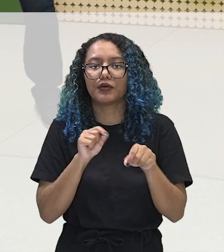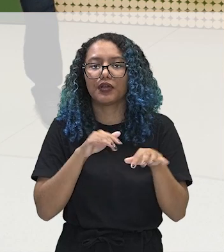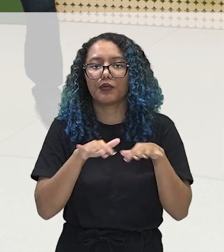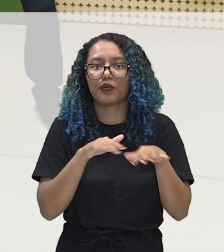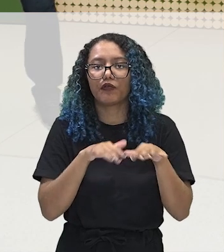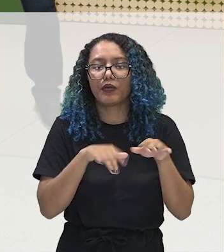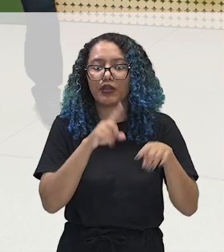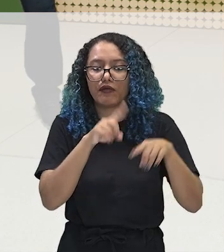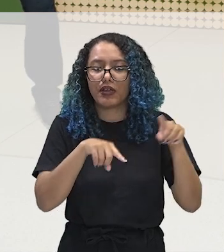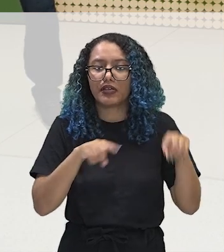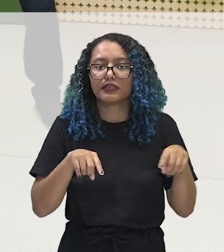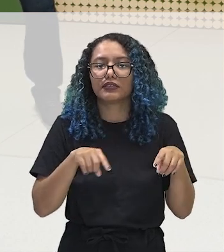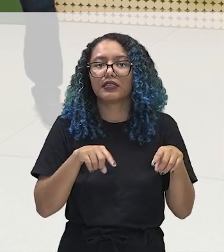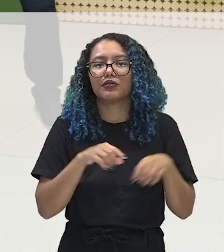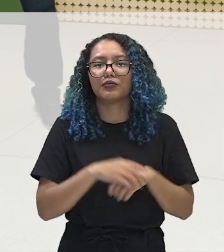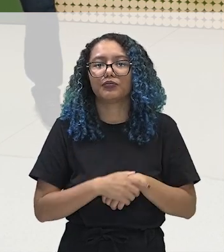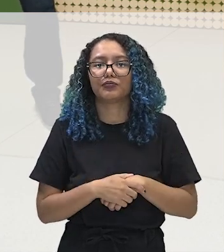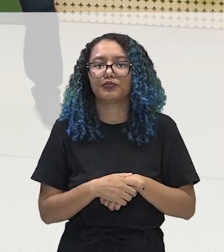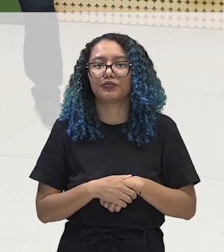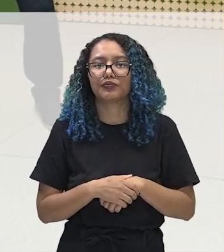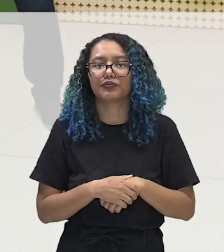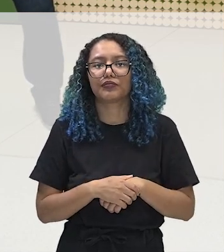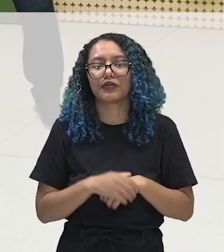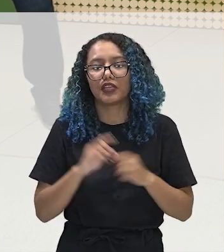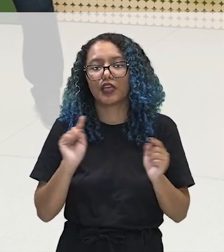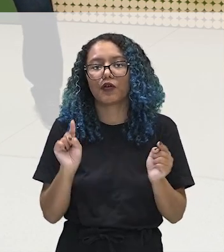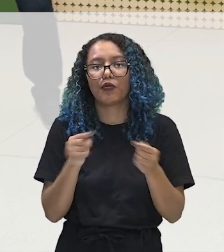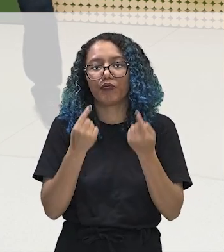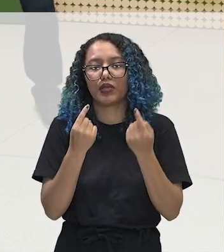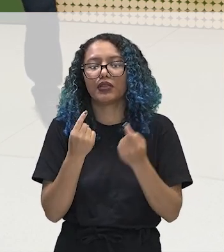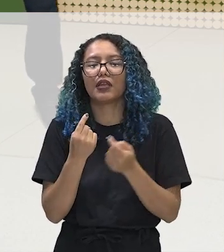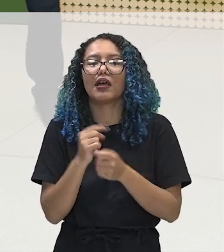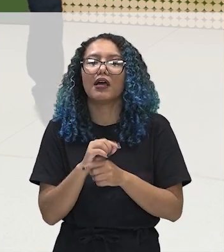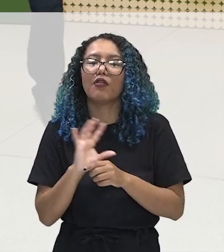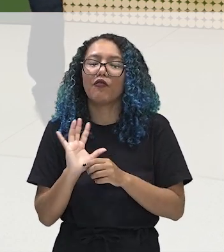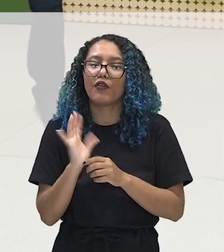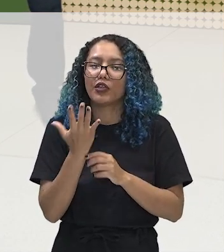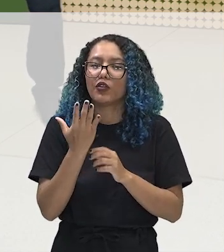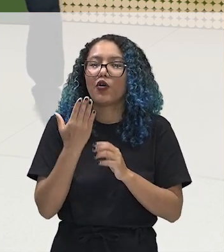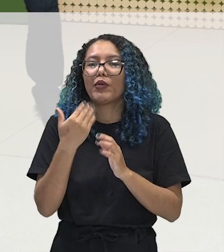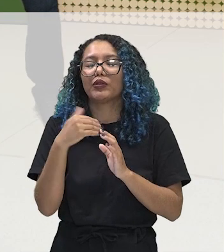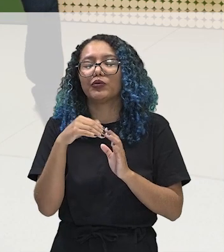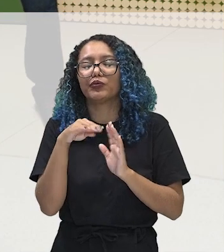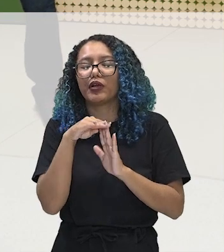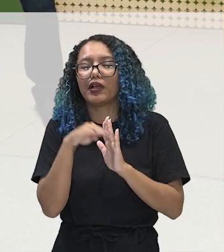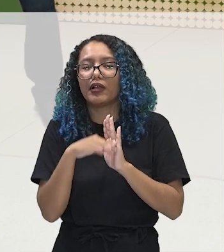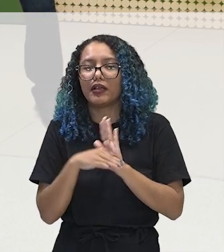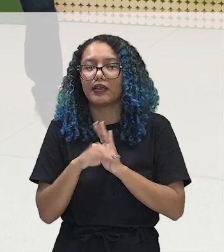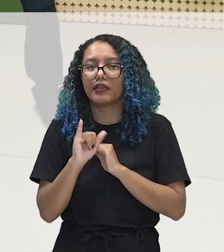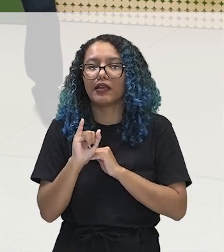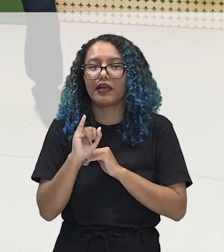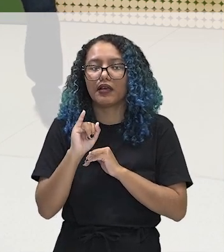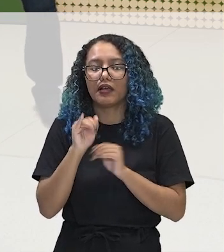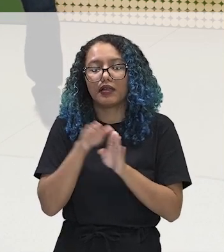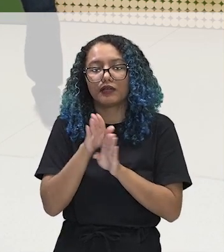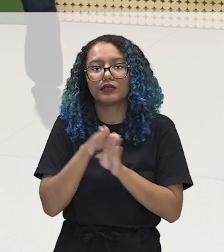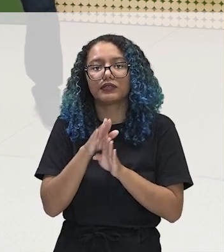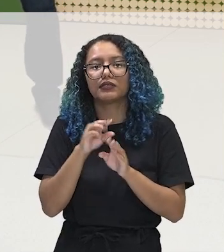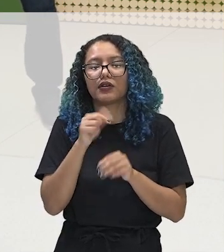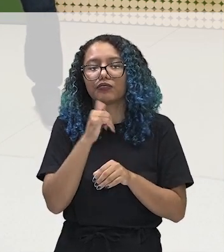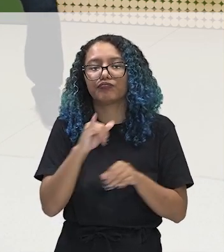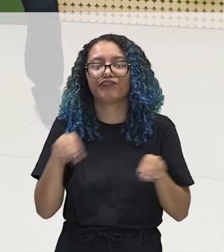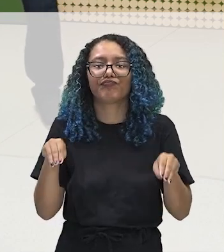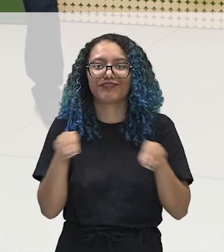que nós tenhamos o princípio do fenômeno da indução eletromagnética. Muito bacana, né, pessoal? Mais